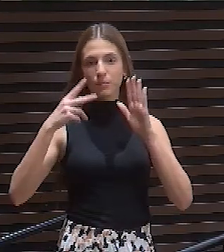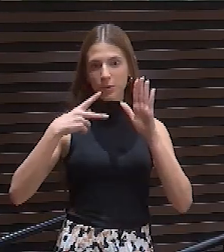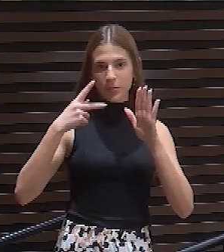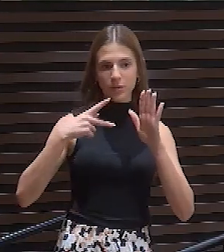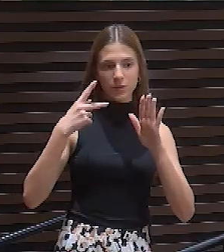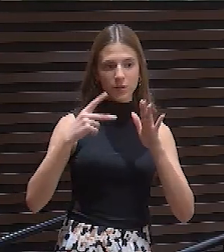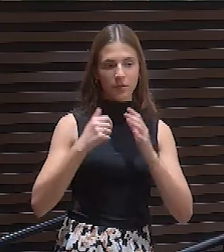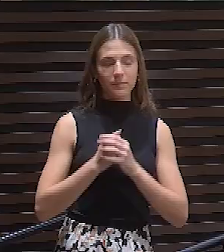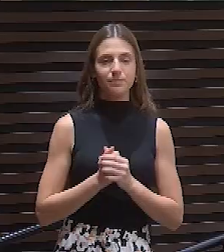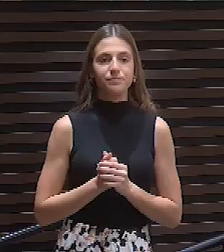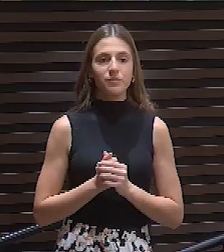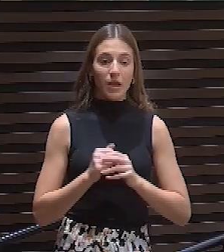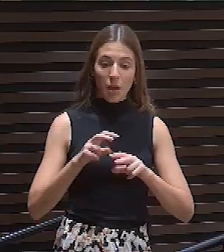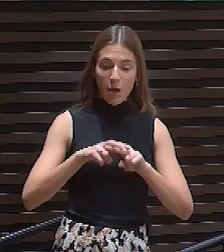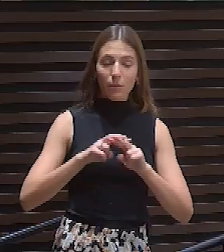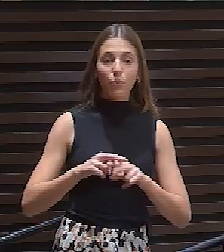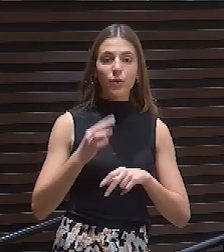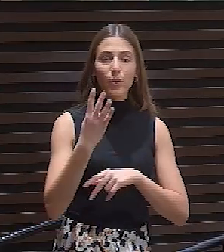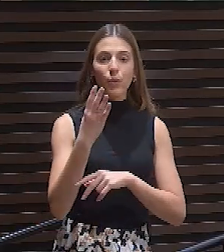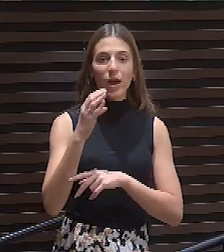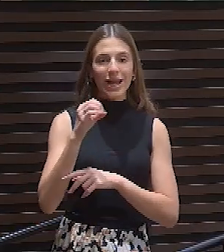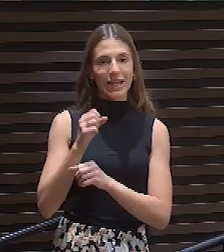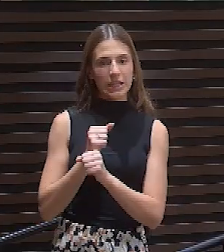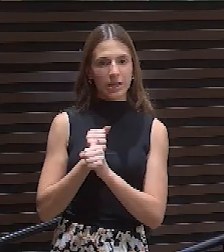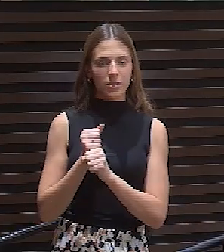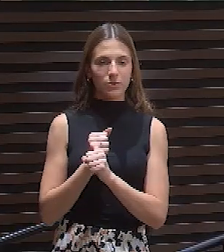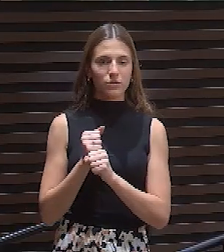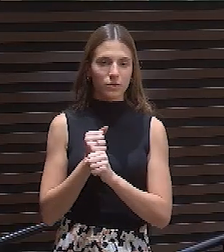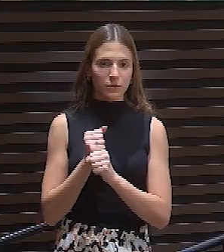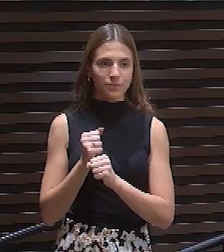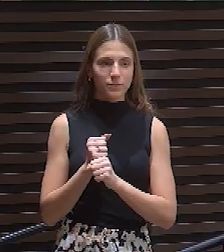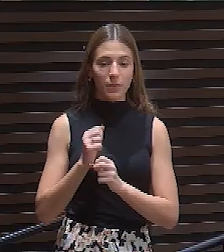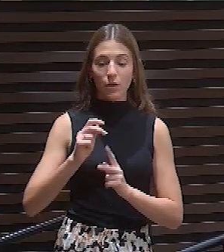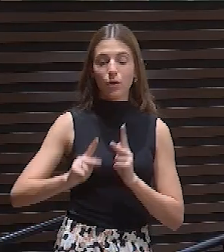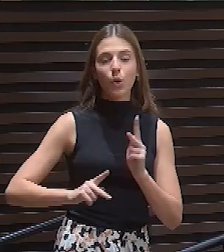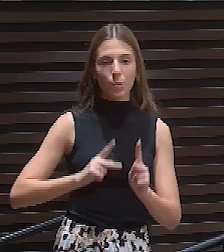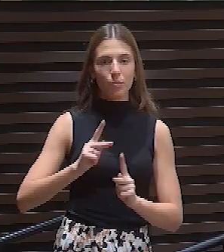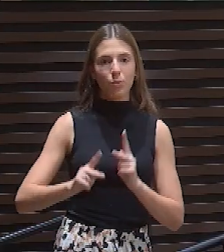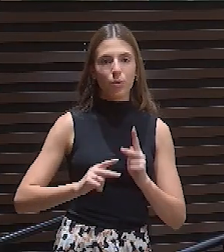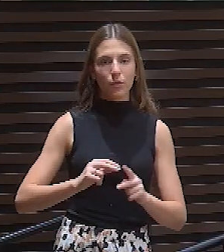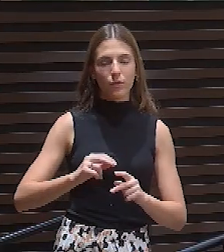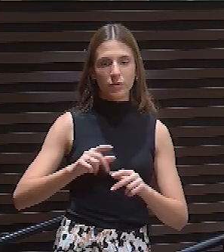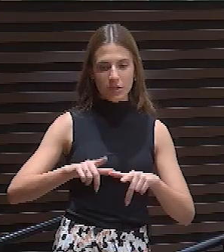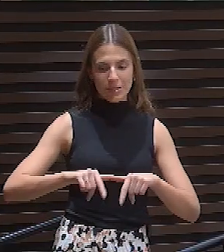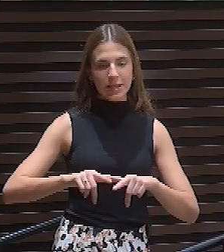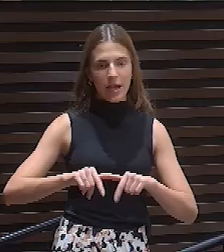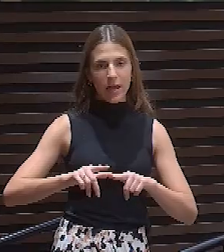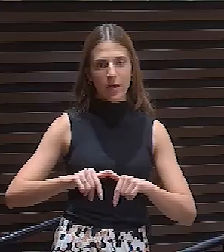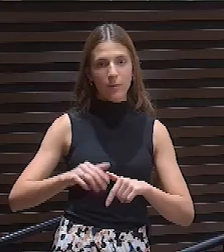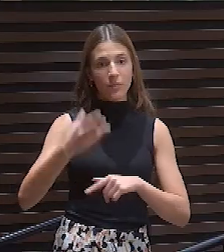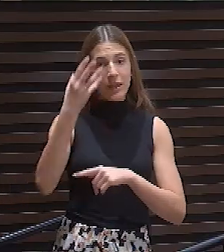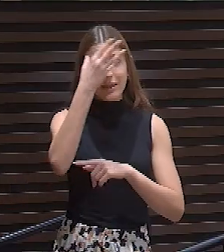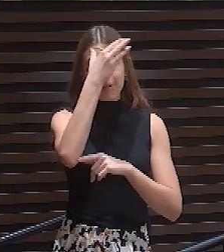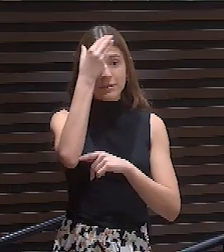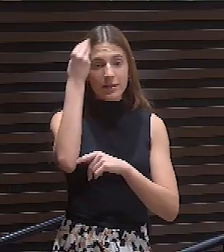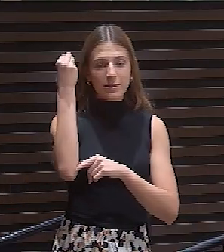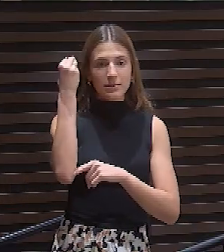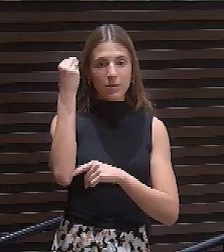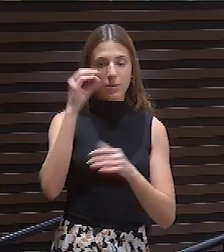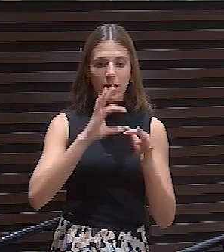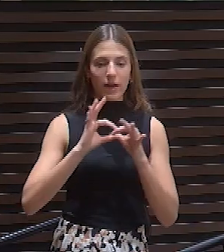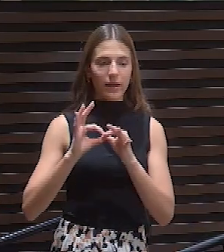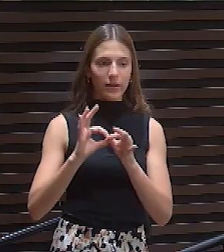Durante 40 anos, o povo de Israel esqueceu a aliança de